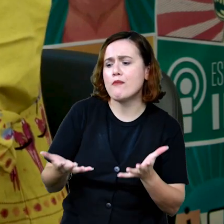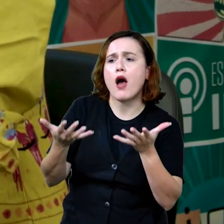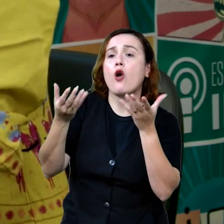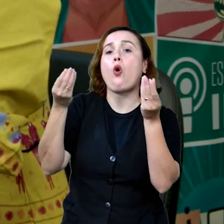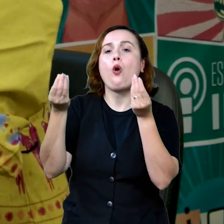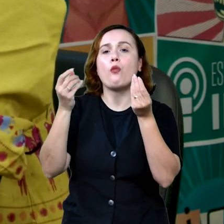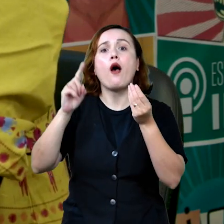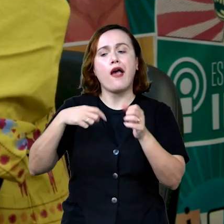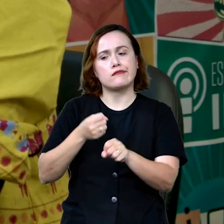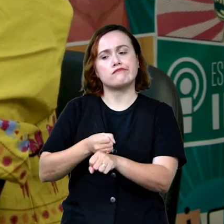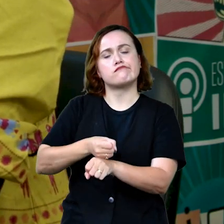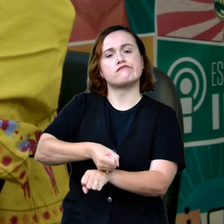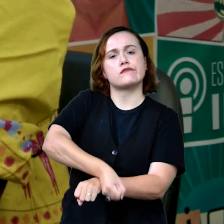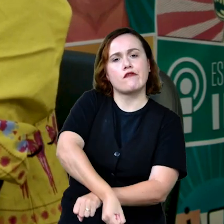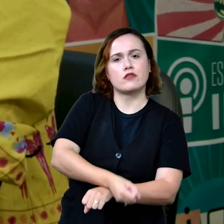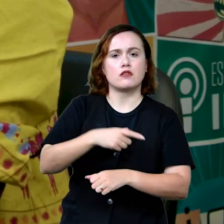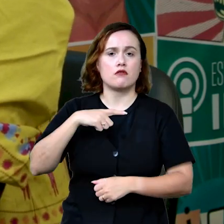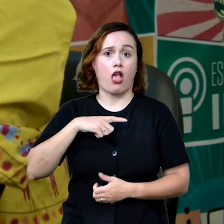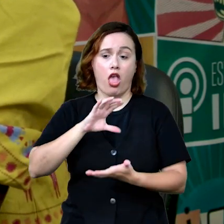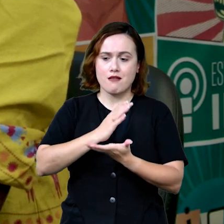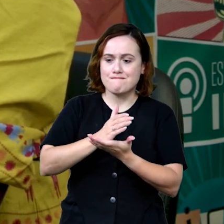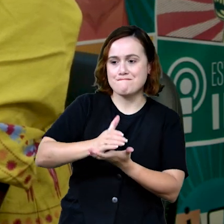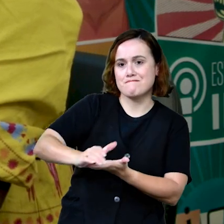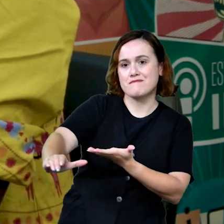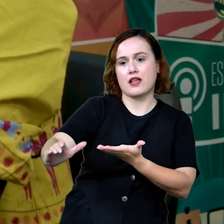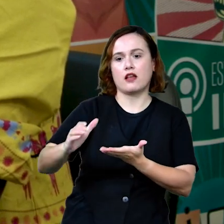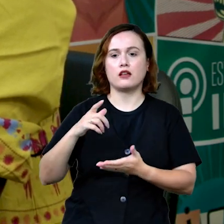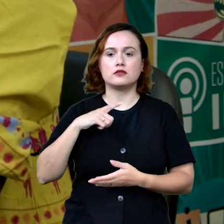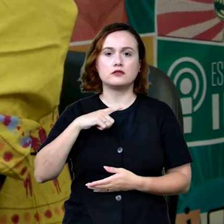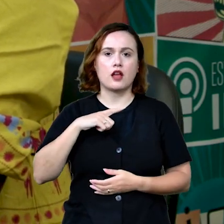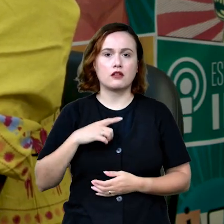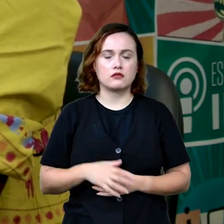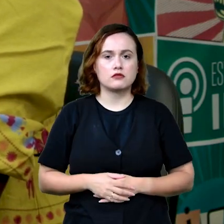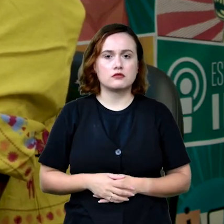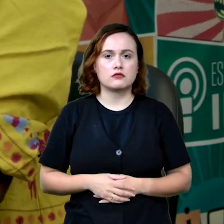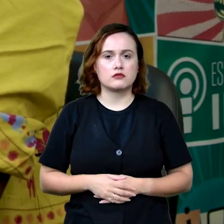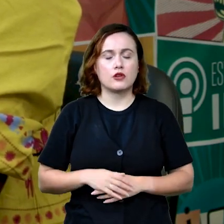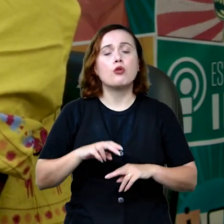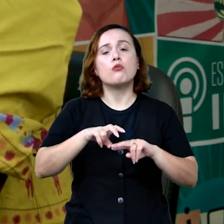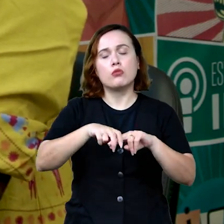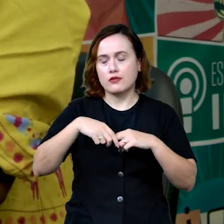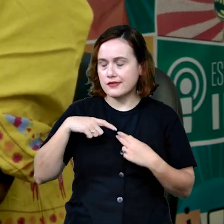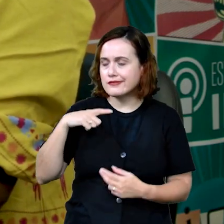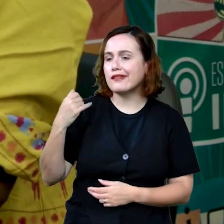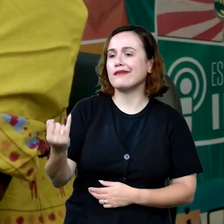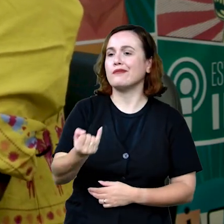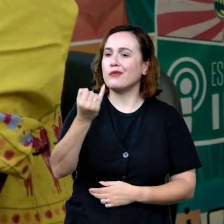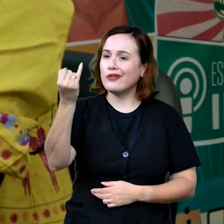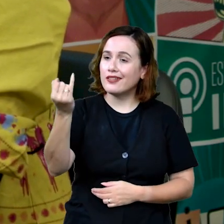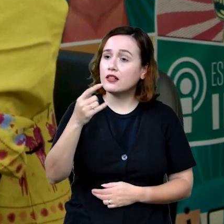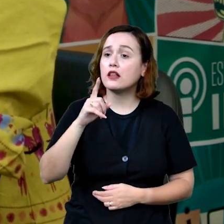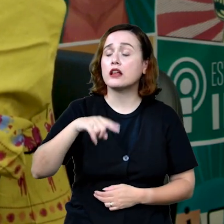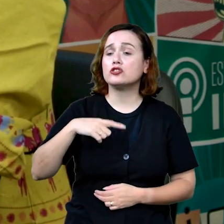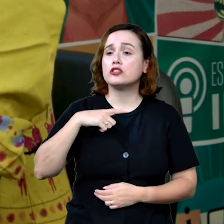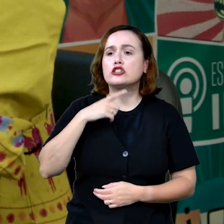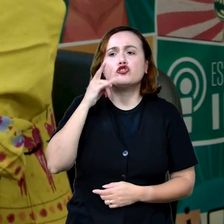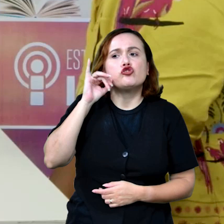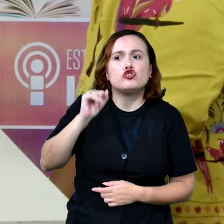raciais, sociais, etc., é muito importante que a gente tenha um dia para dizer, olha, apesar de tudo,